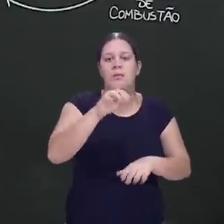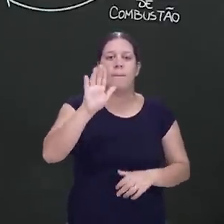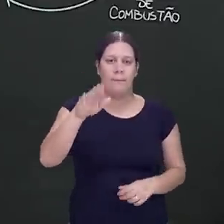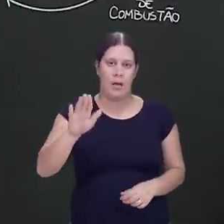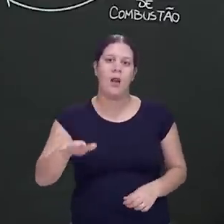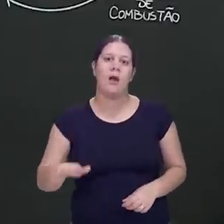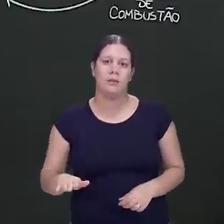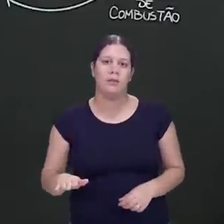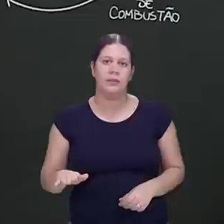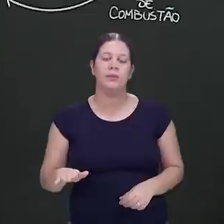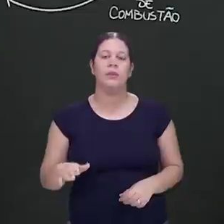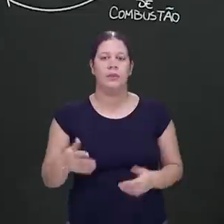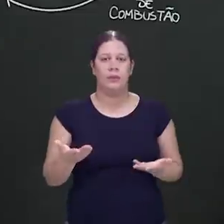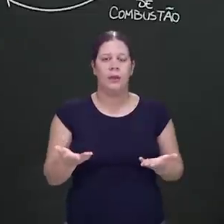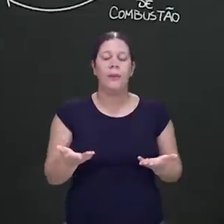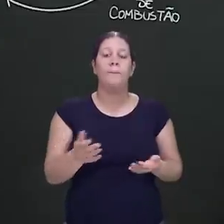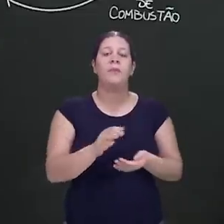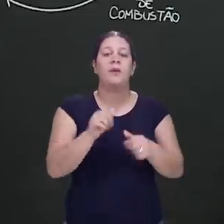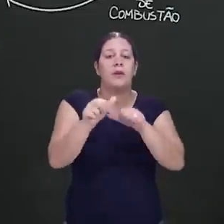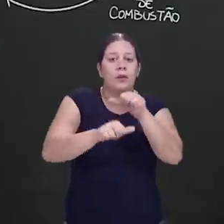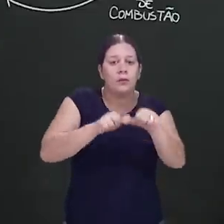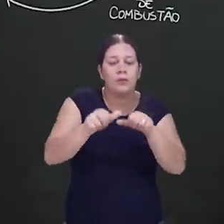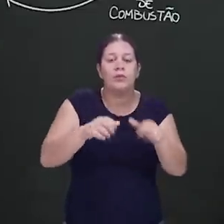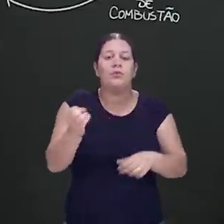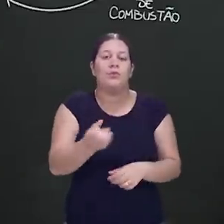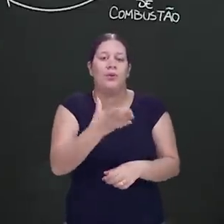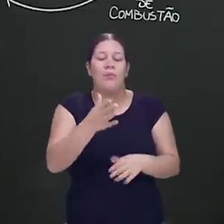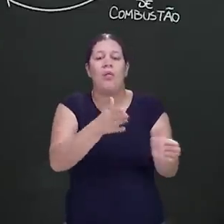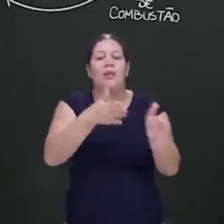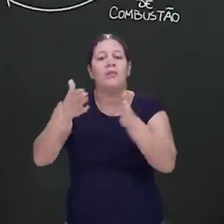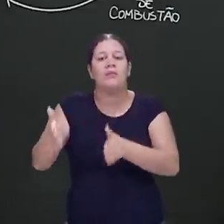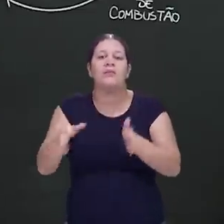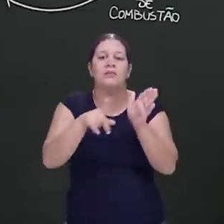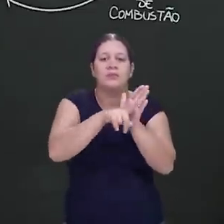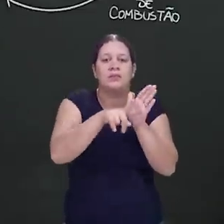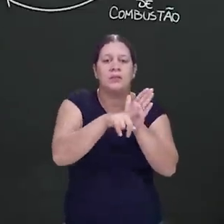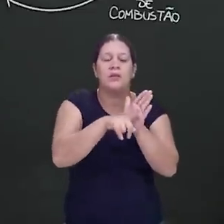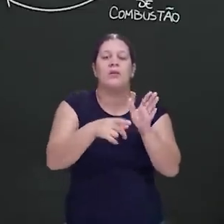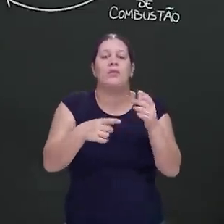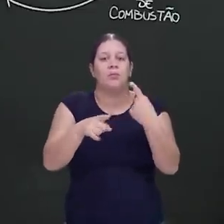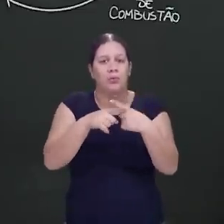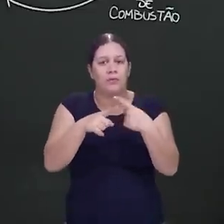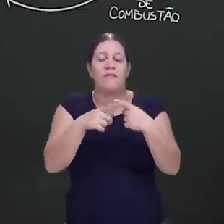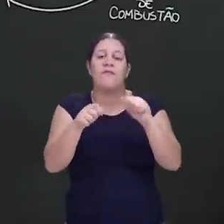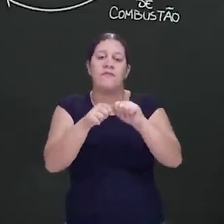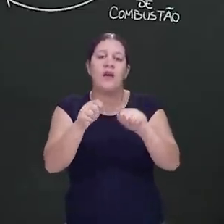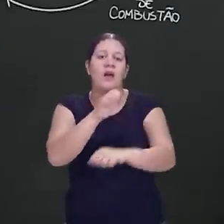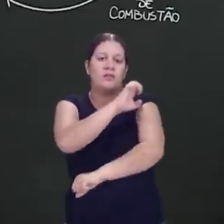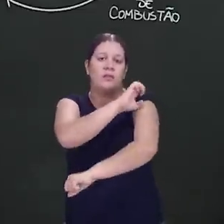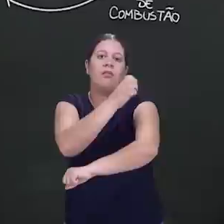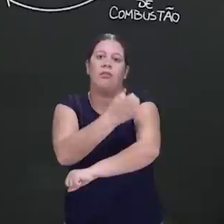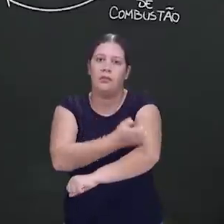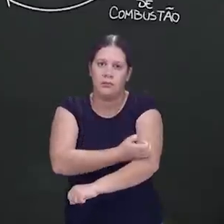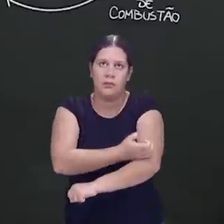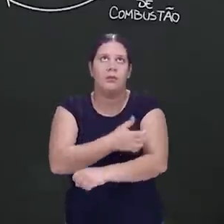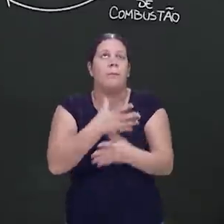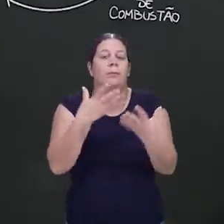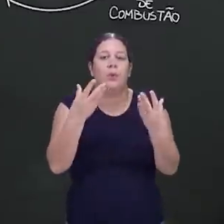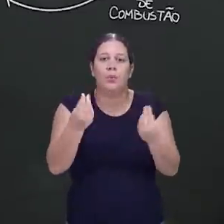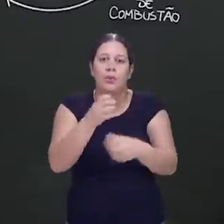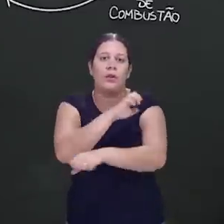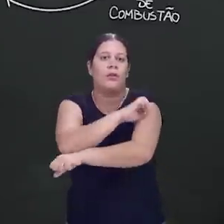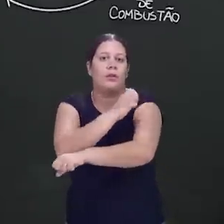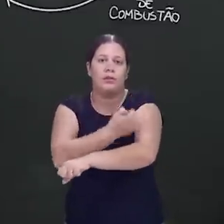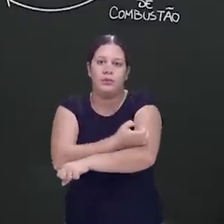algumas outras fontes, né, renováveis. E tem também um lado negativo, que ela produz energia? Produz, mas não é tanta energia